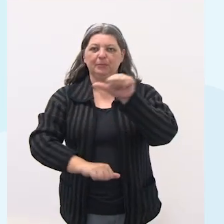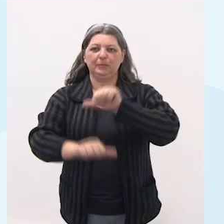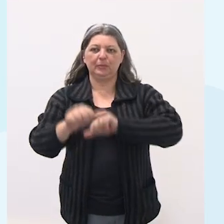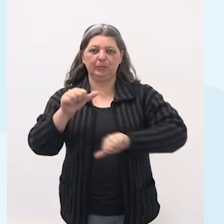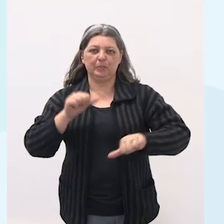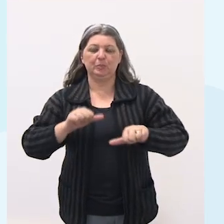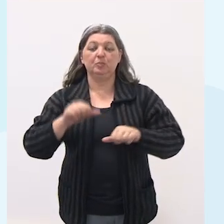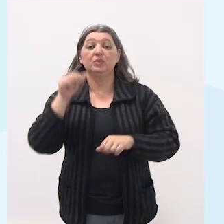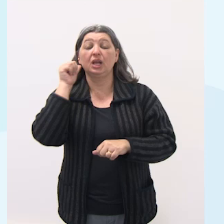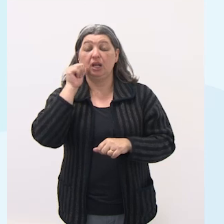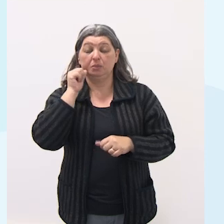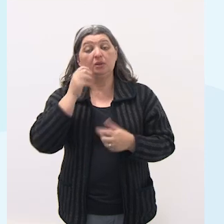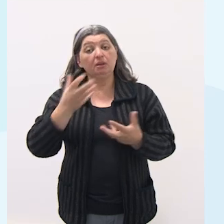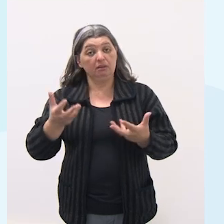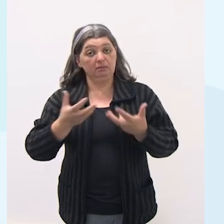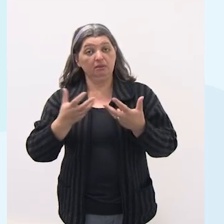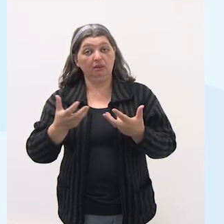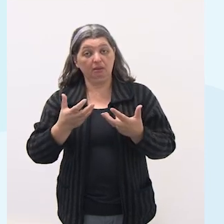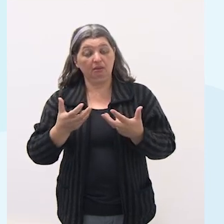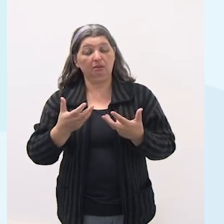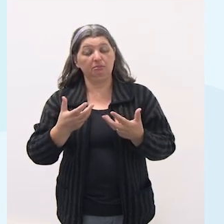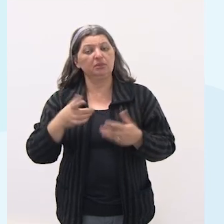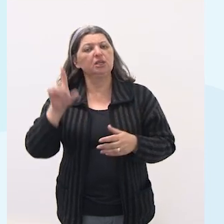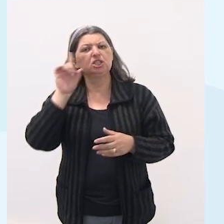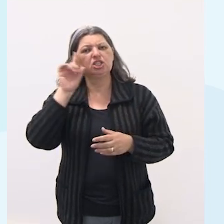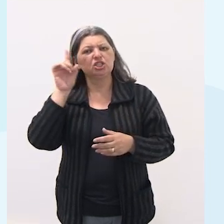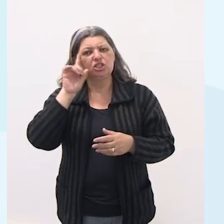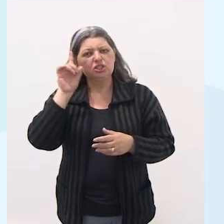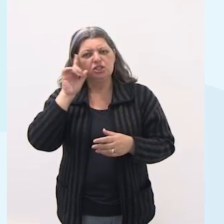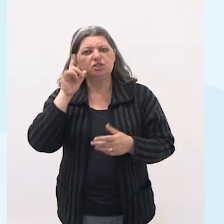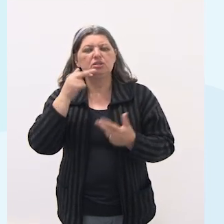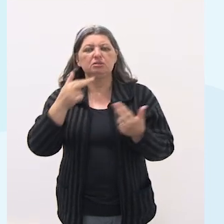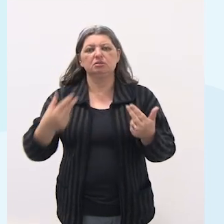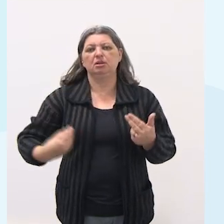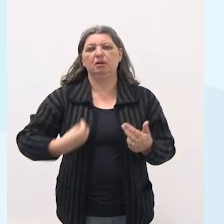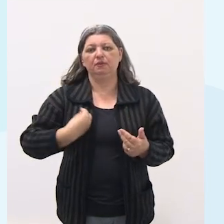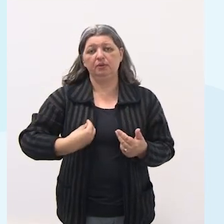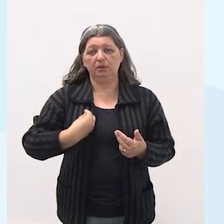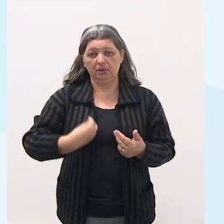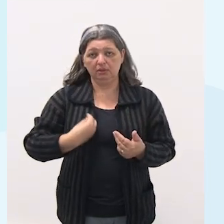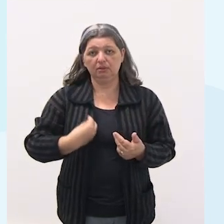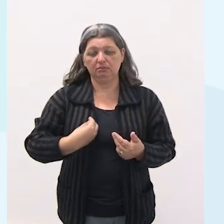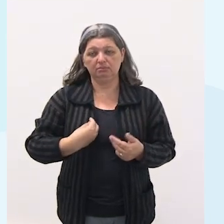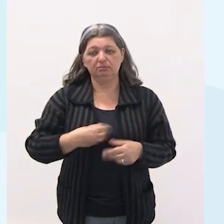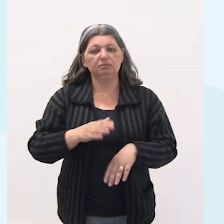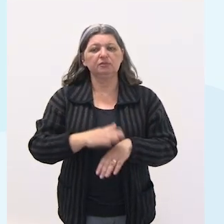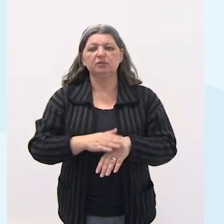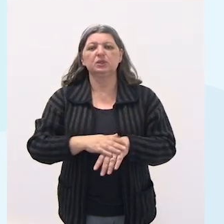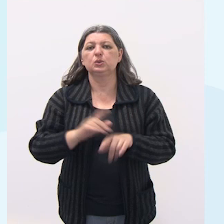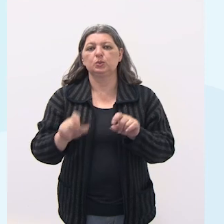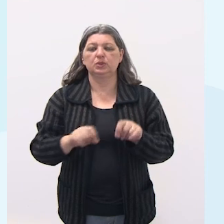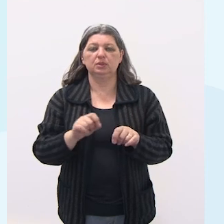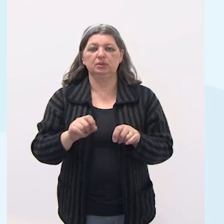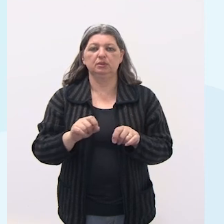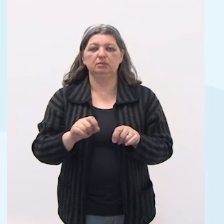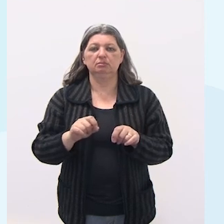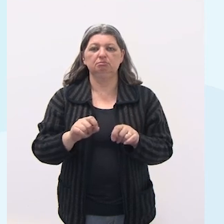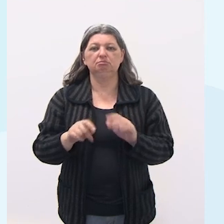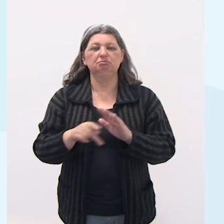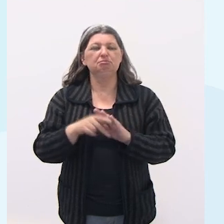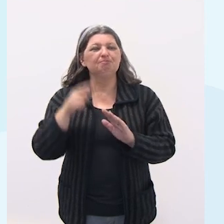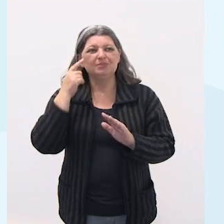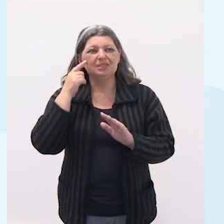elas querem isso, mas a sua rotina, a vida delas, faz com que elas se